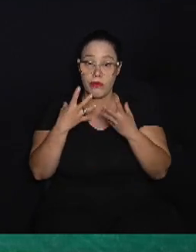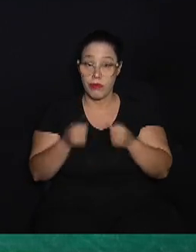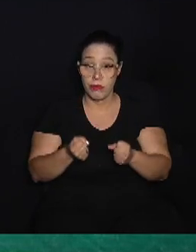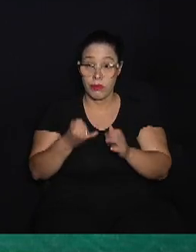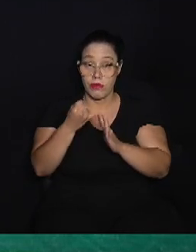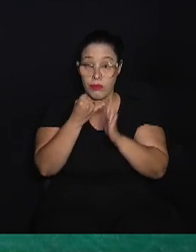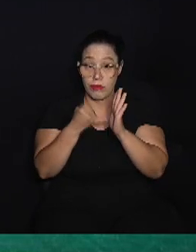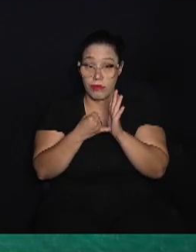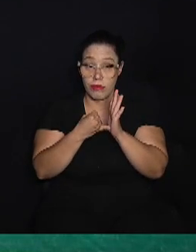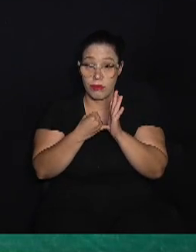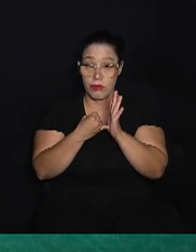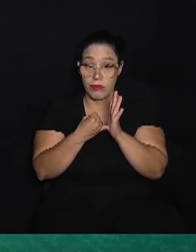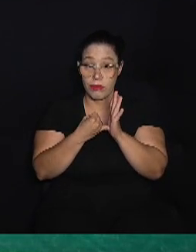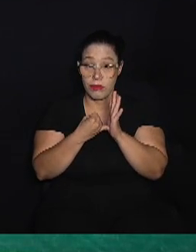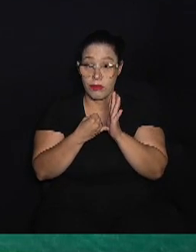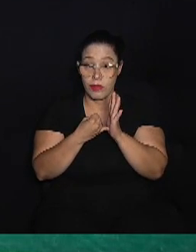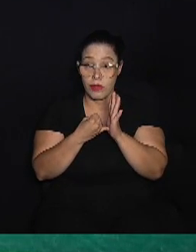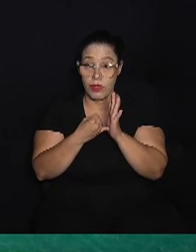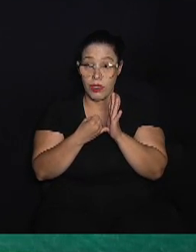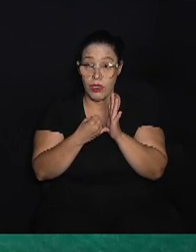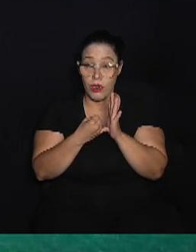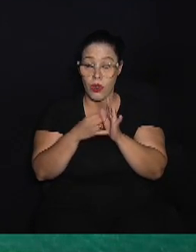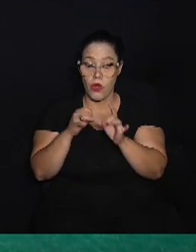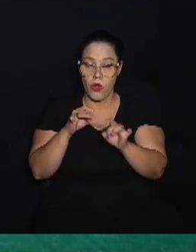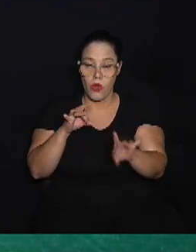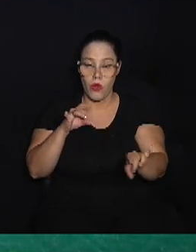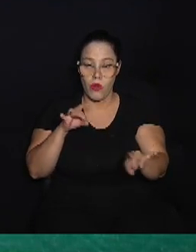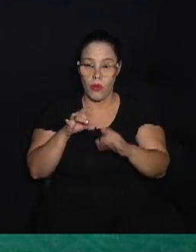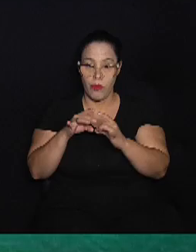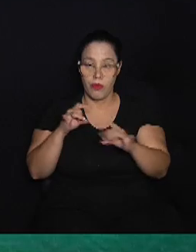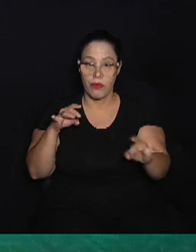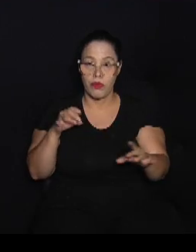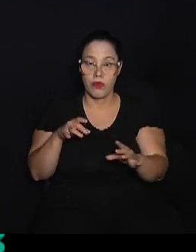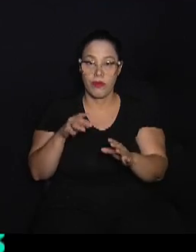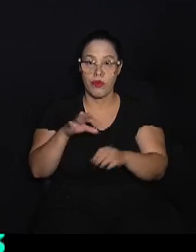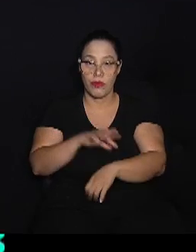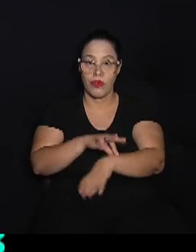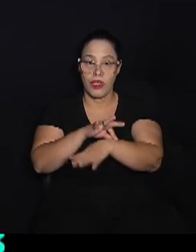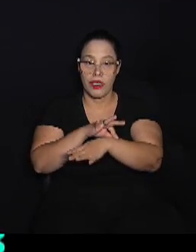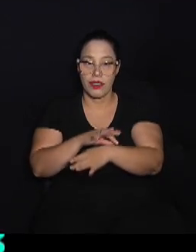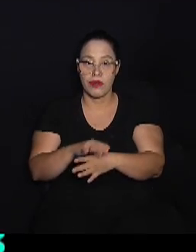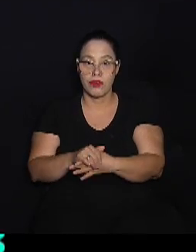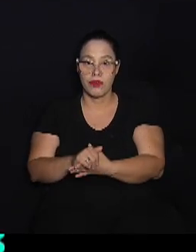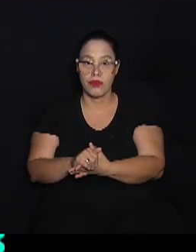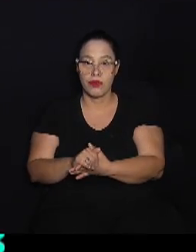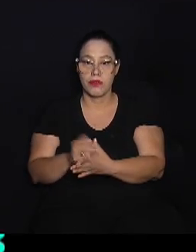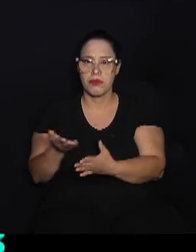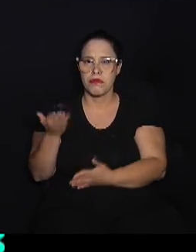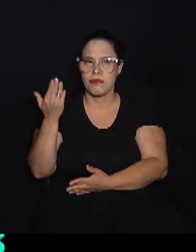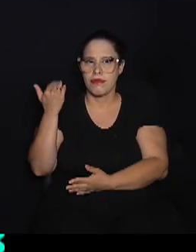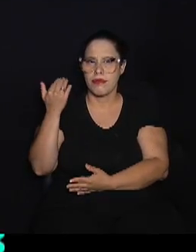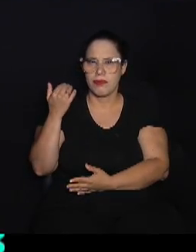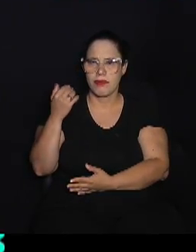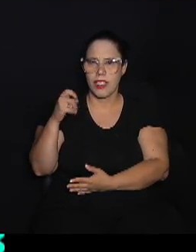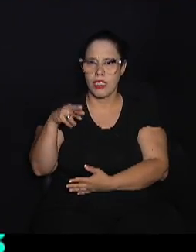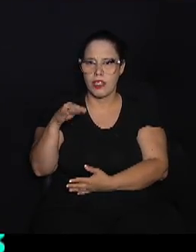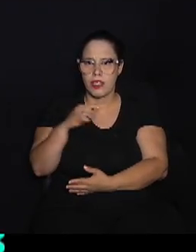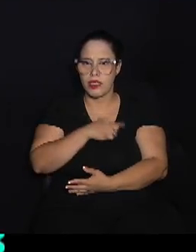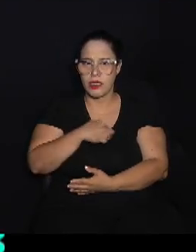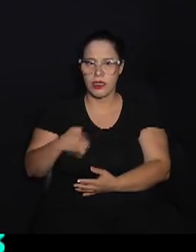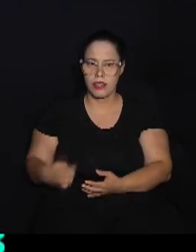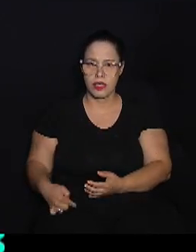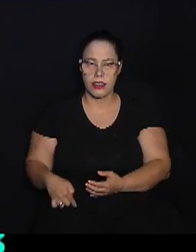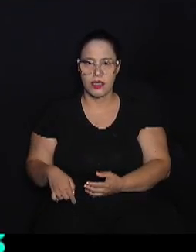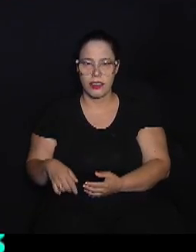seu ingresso, seja pela bilheteria online ou na bilheteria física. No passado distante da China, dragões e